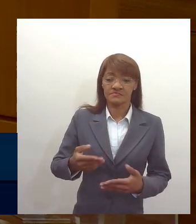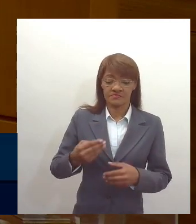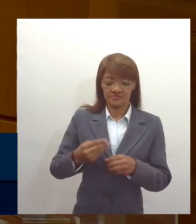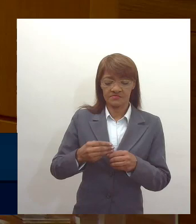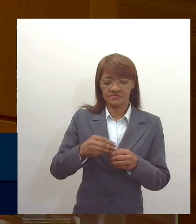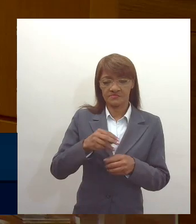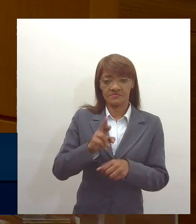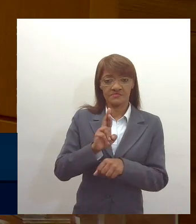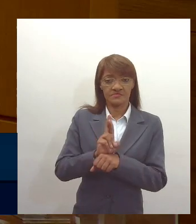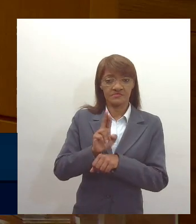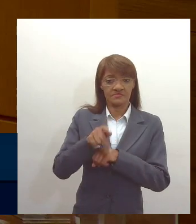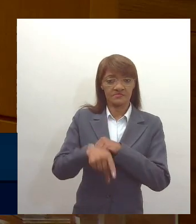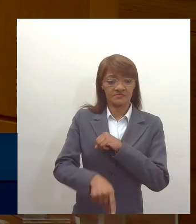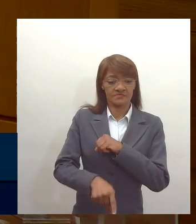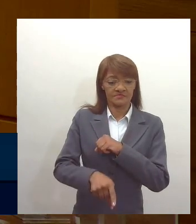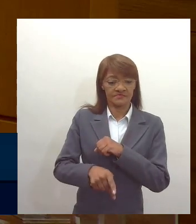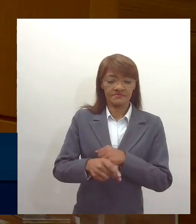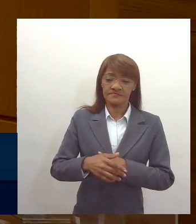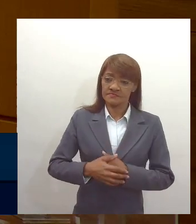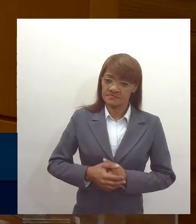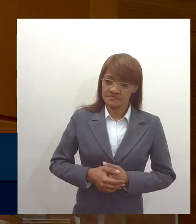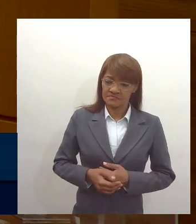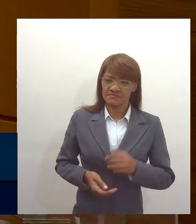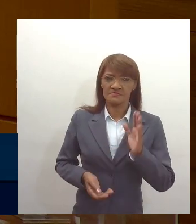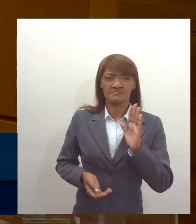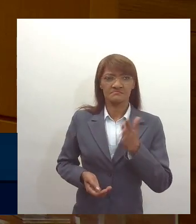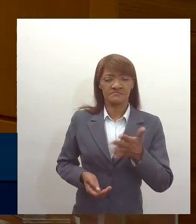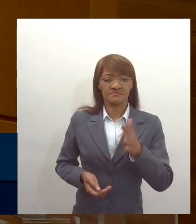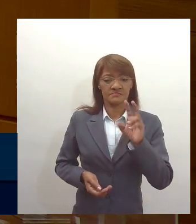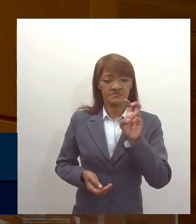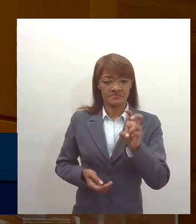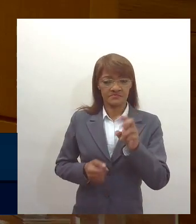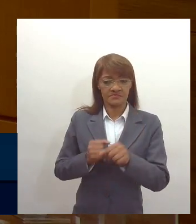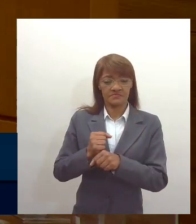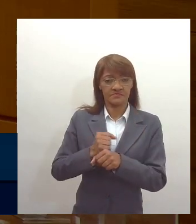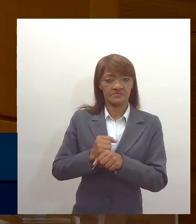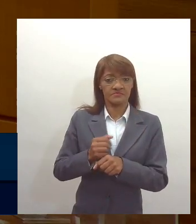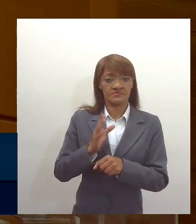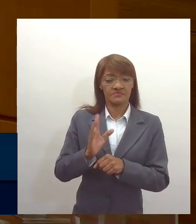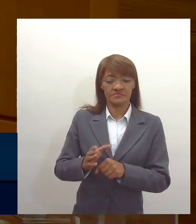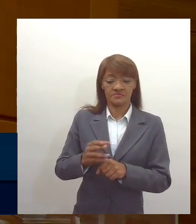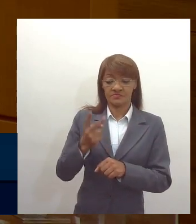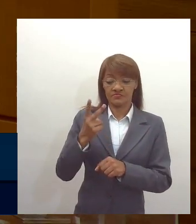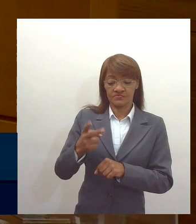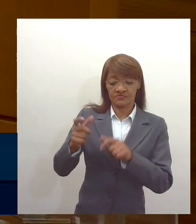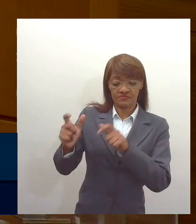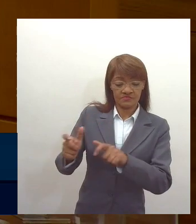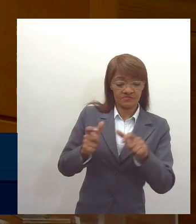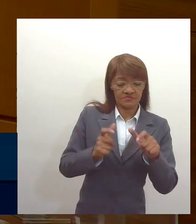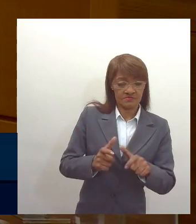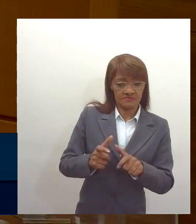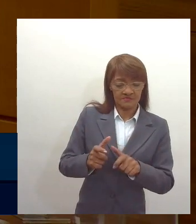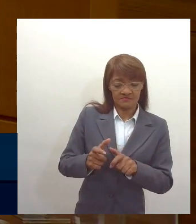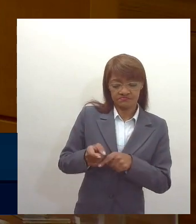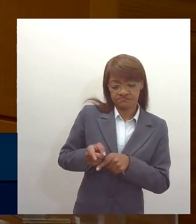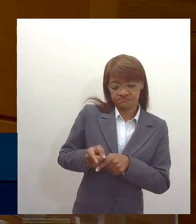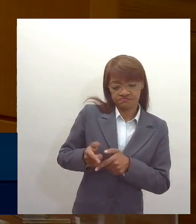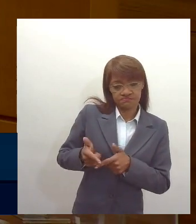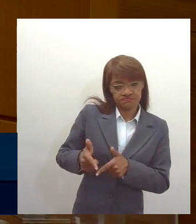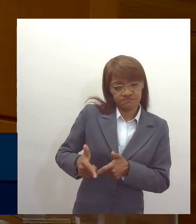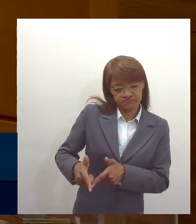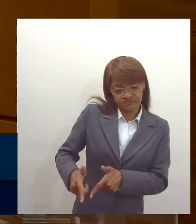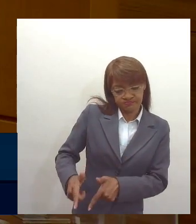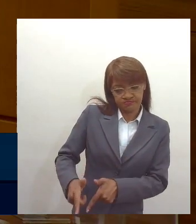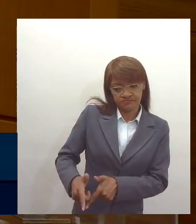anos, aproximadamente, foram cavados 2 poços ali na Batinga, que é na chegada de Ribeirópolis, para servir